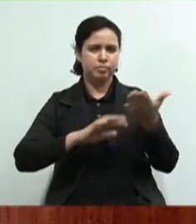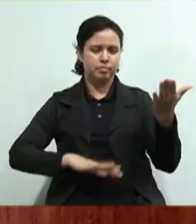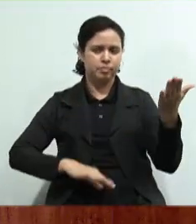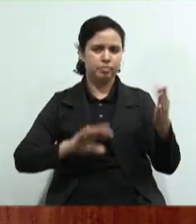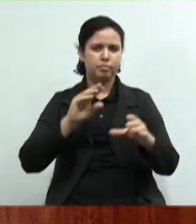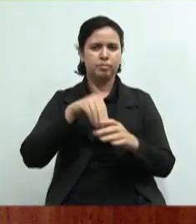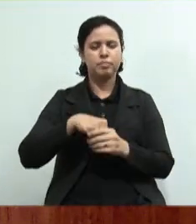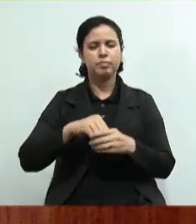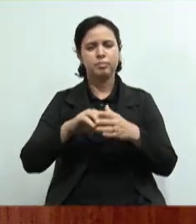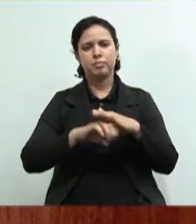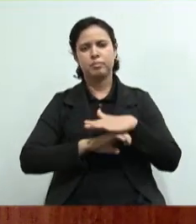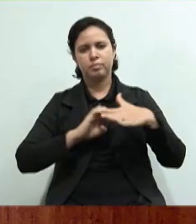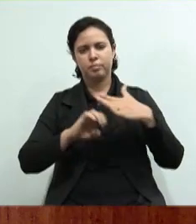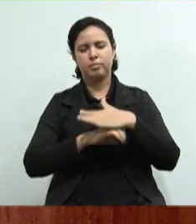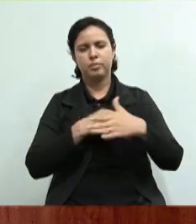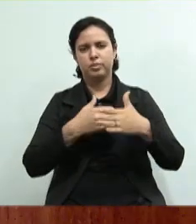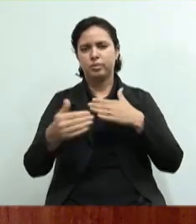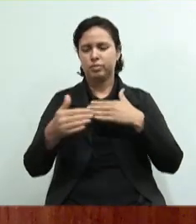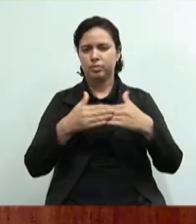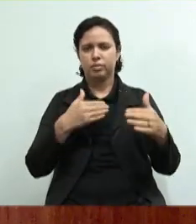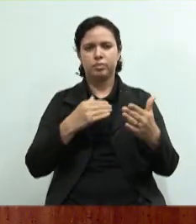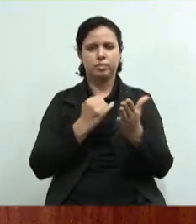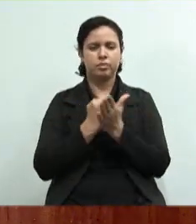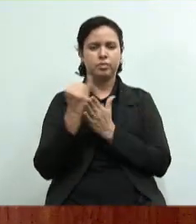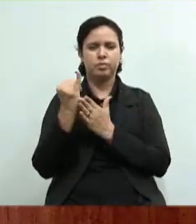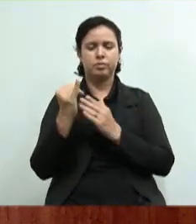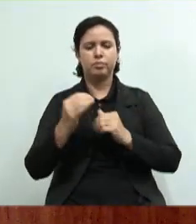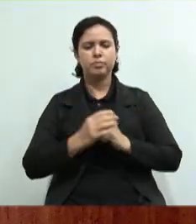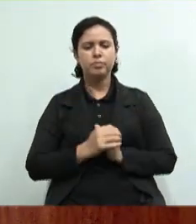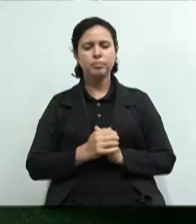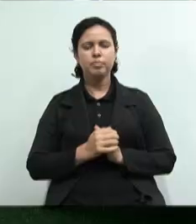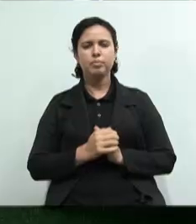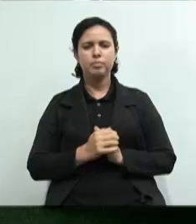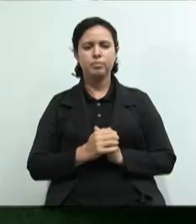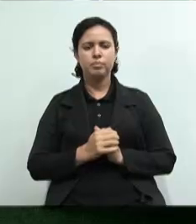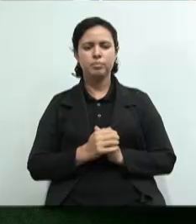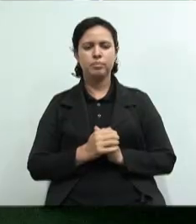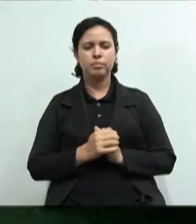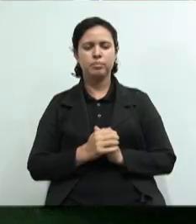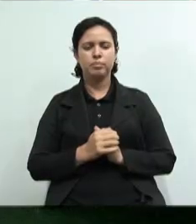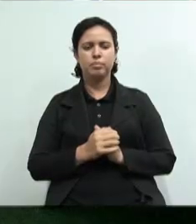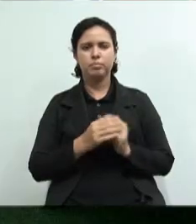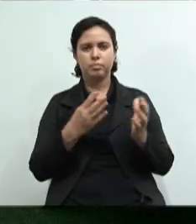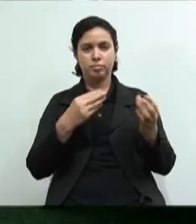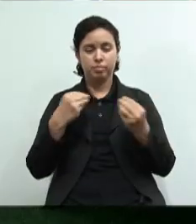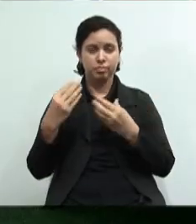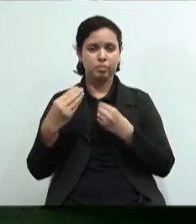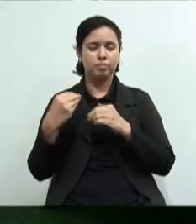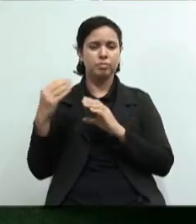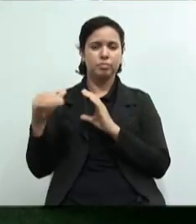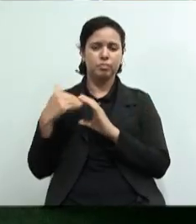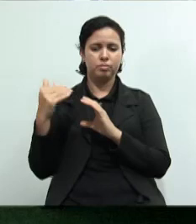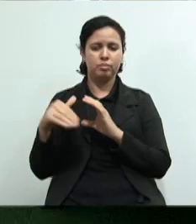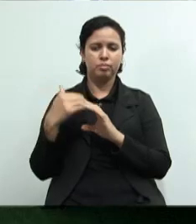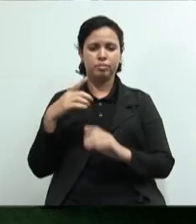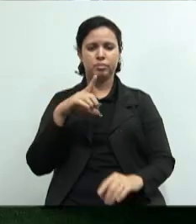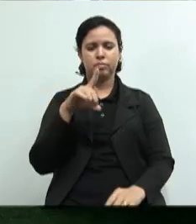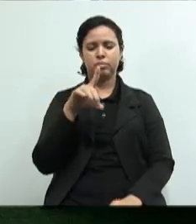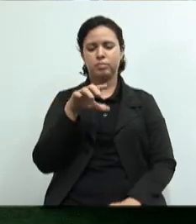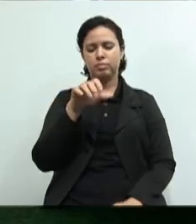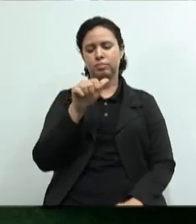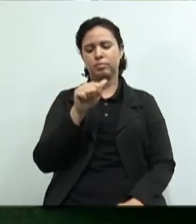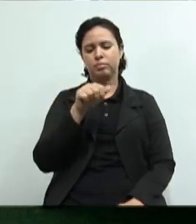empresa, em qualquer nível. Dá para ver que o pessoal estava mesmo. Tem bastante ligadinho, participação. Né? Tem o David aqui